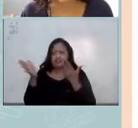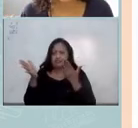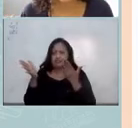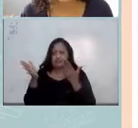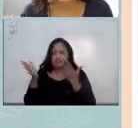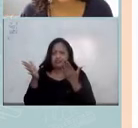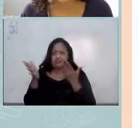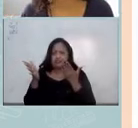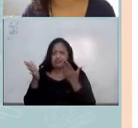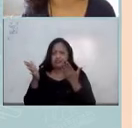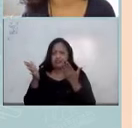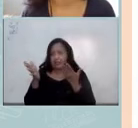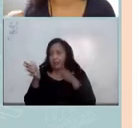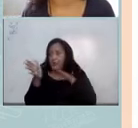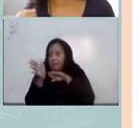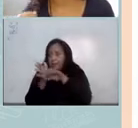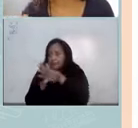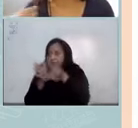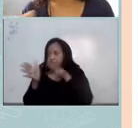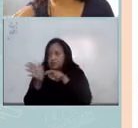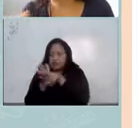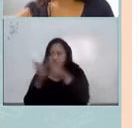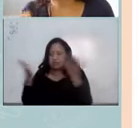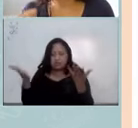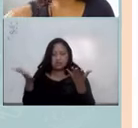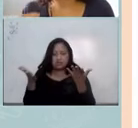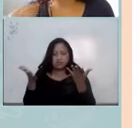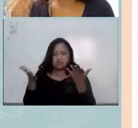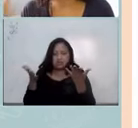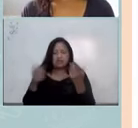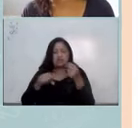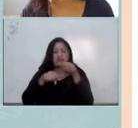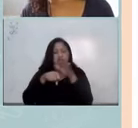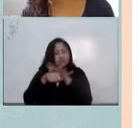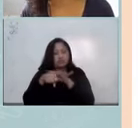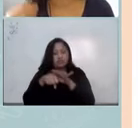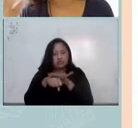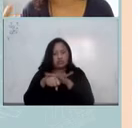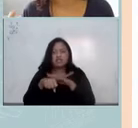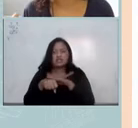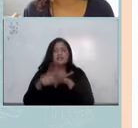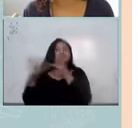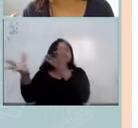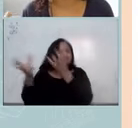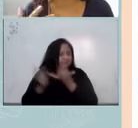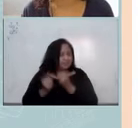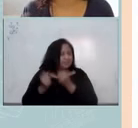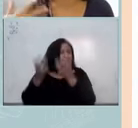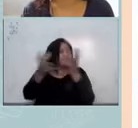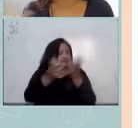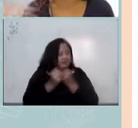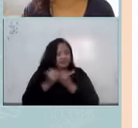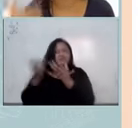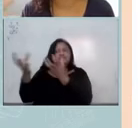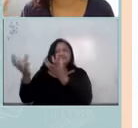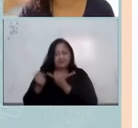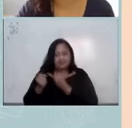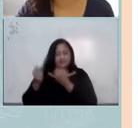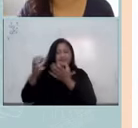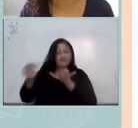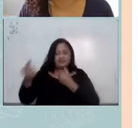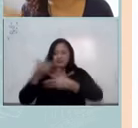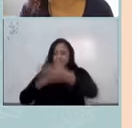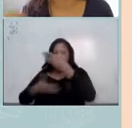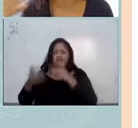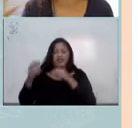um parasita, né, que aí essas são doenças realmente infectocontagiosas, infectoparasitárias, né, elas são transmissíveis, a pessoa tem que